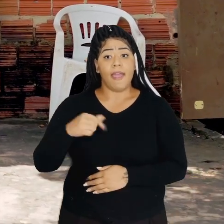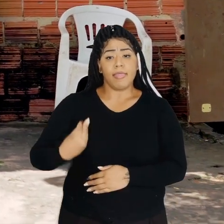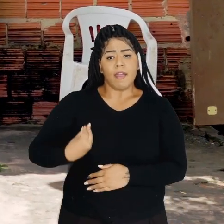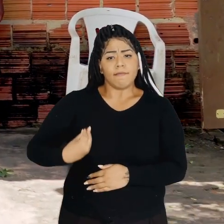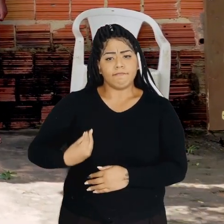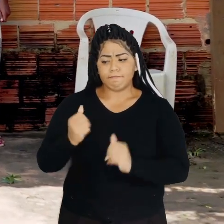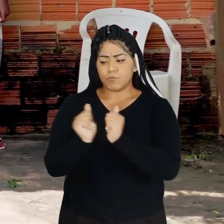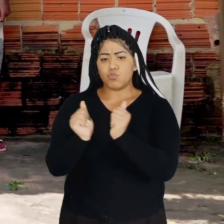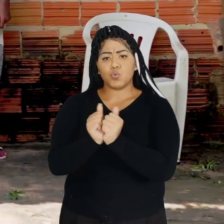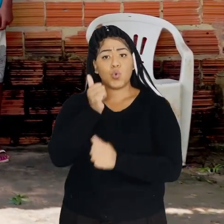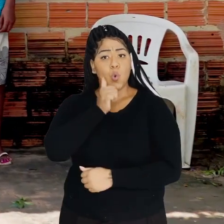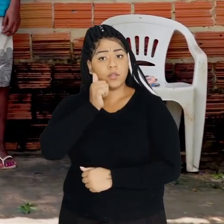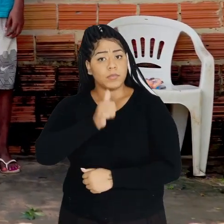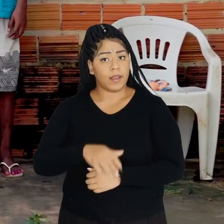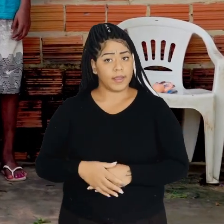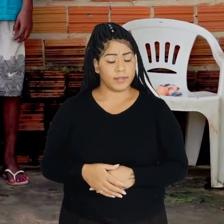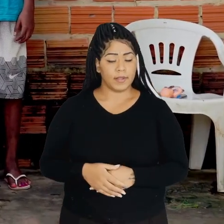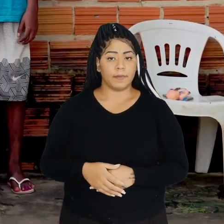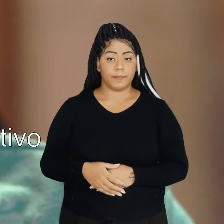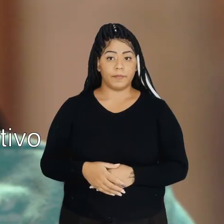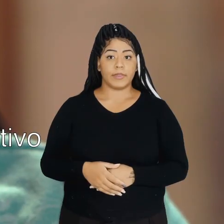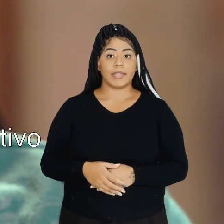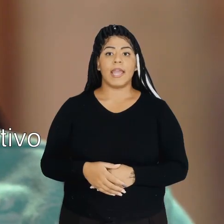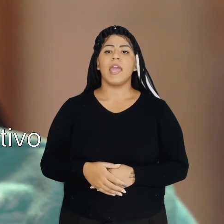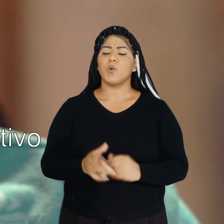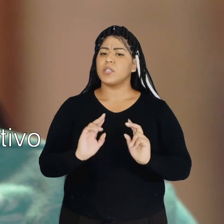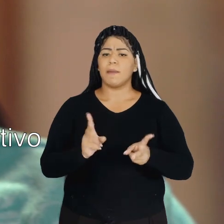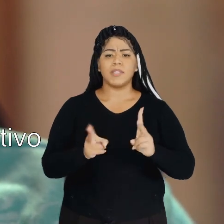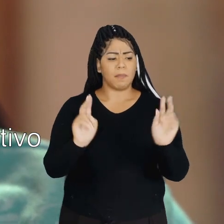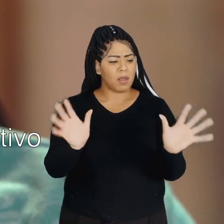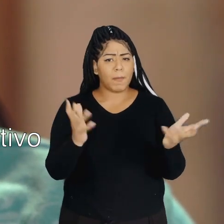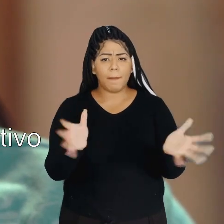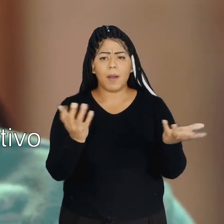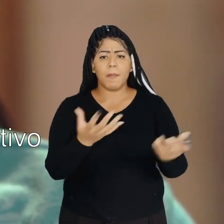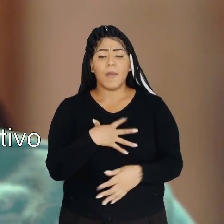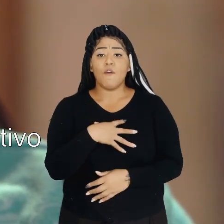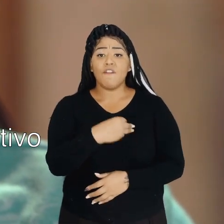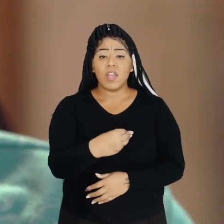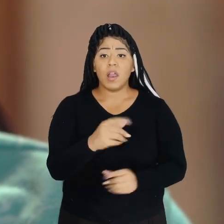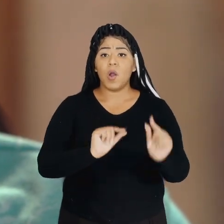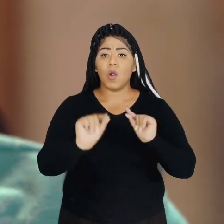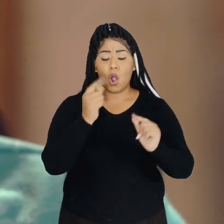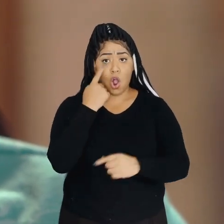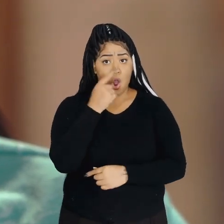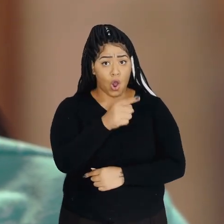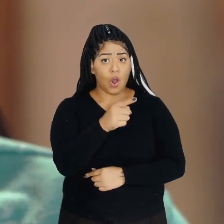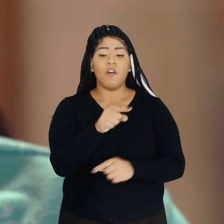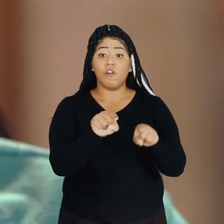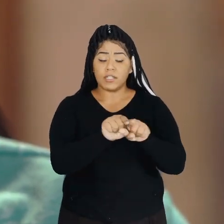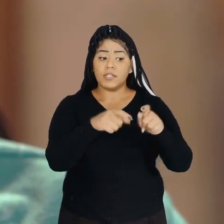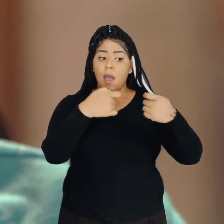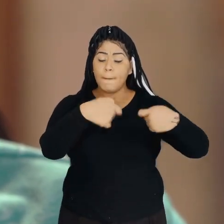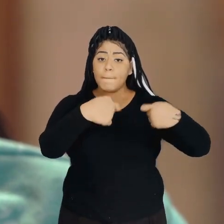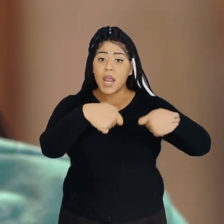presente na vida das meninas também. O que sempre incentivo ela e sempre incentivo os meus filhos é o seguinte: meus filhos, olha, vocês